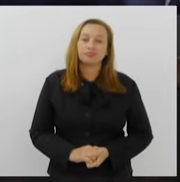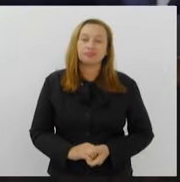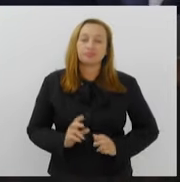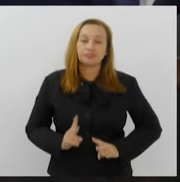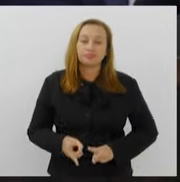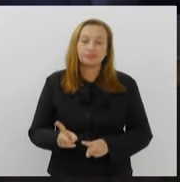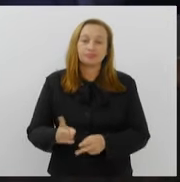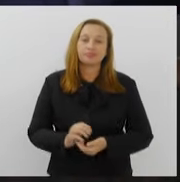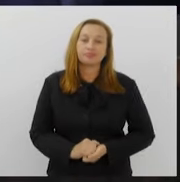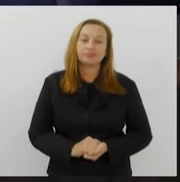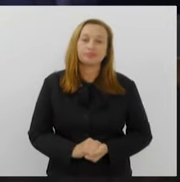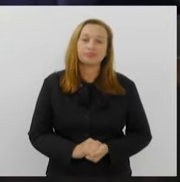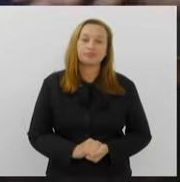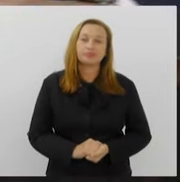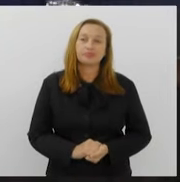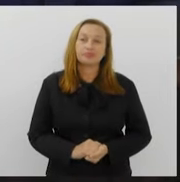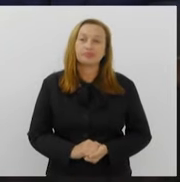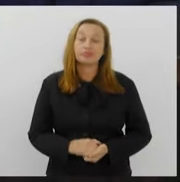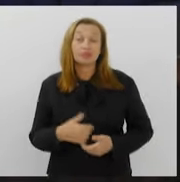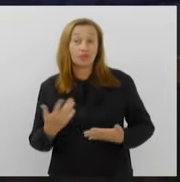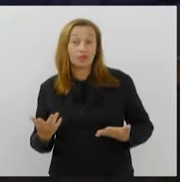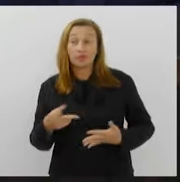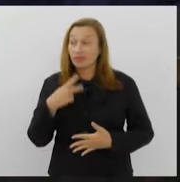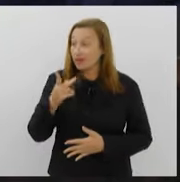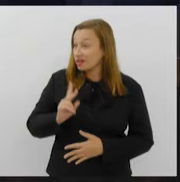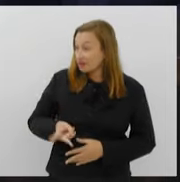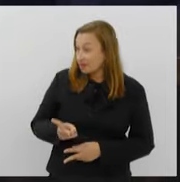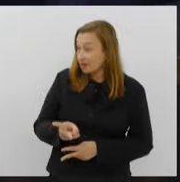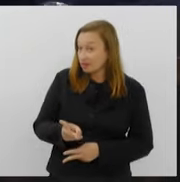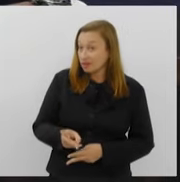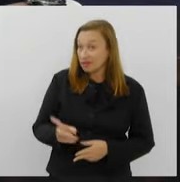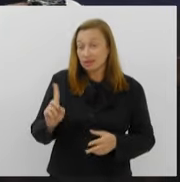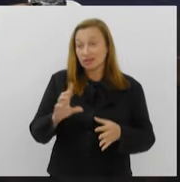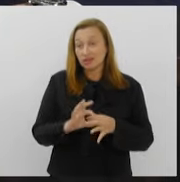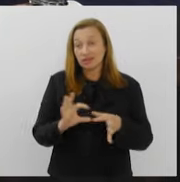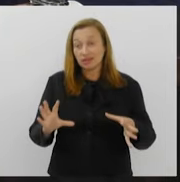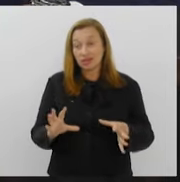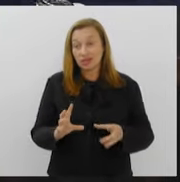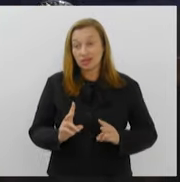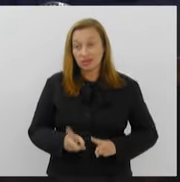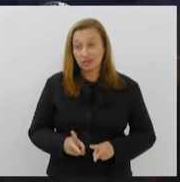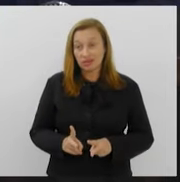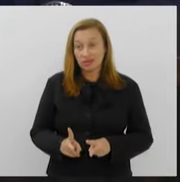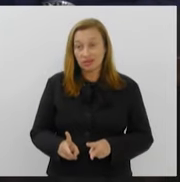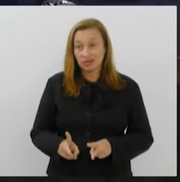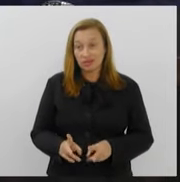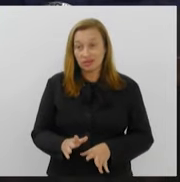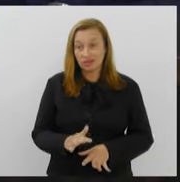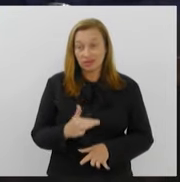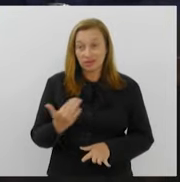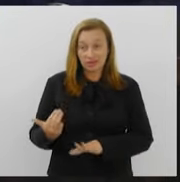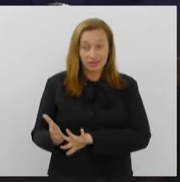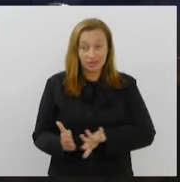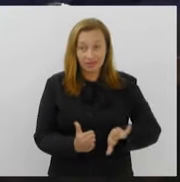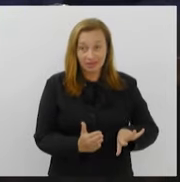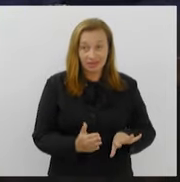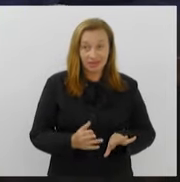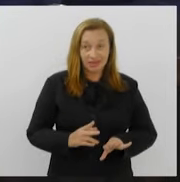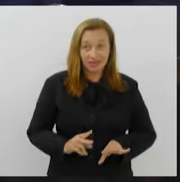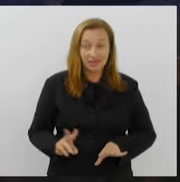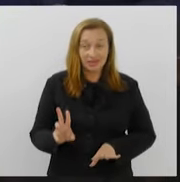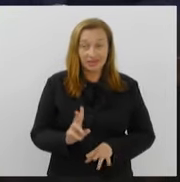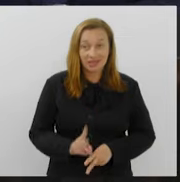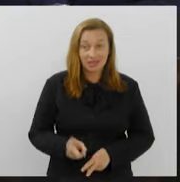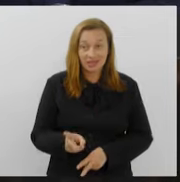Seguimos. Como diz sempre, a gente vai sempre dizer, não nos deixe perecer. A gente vai sempre usar